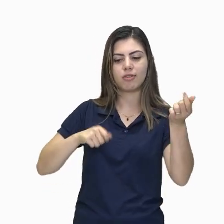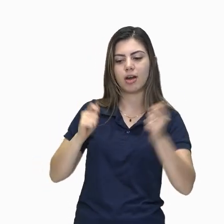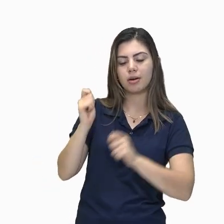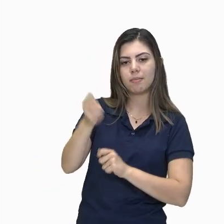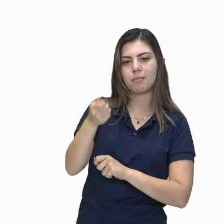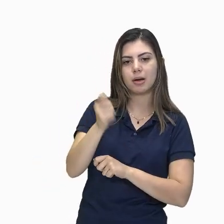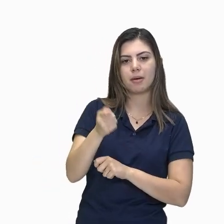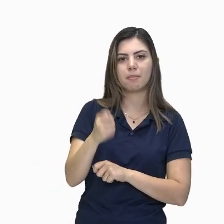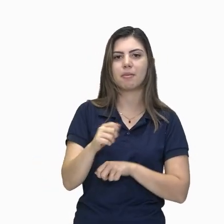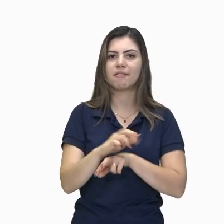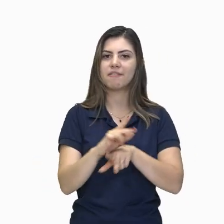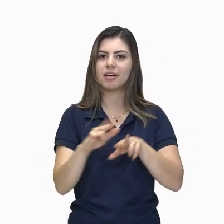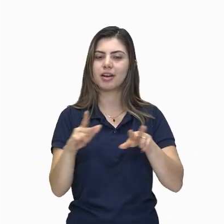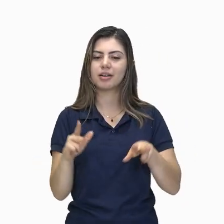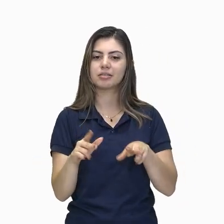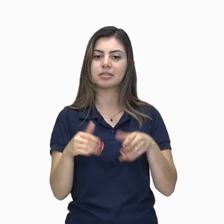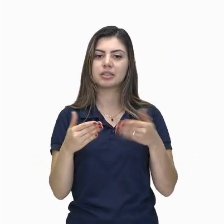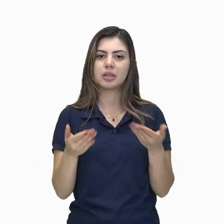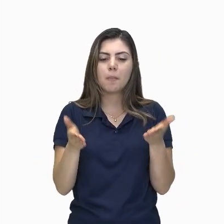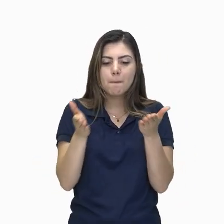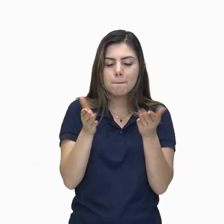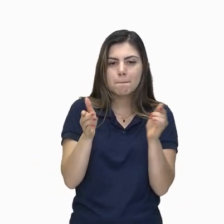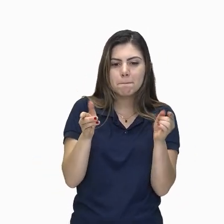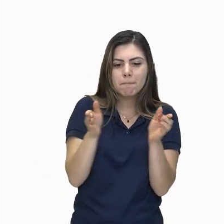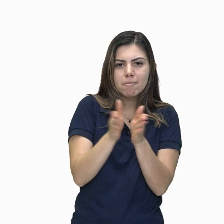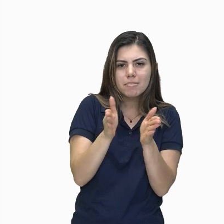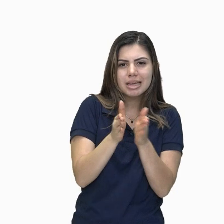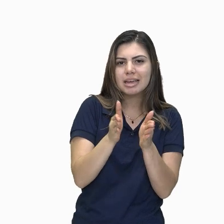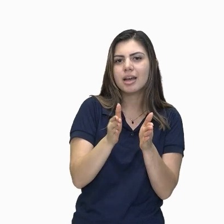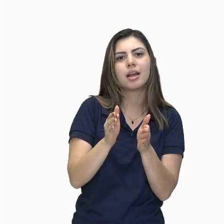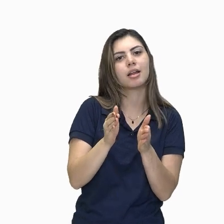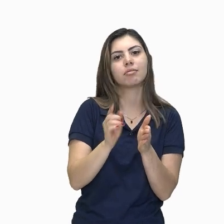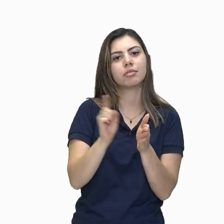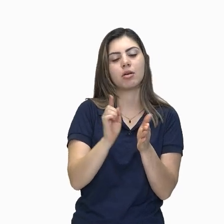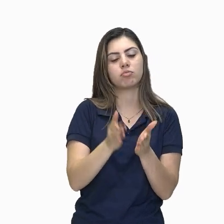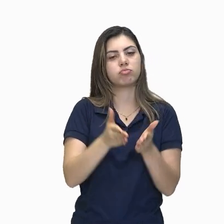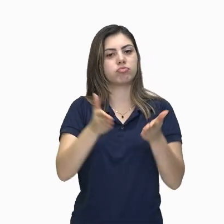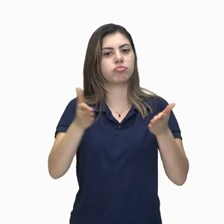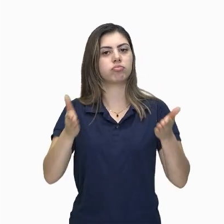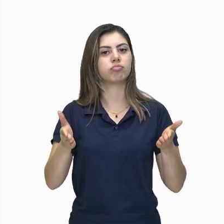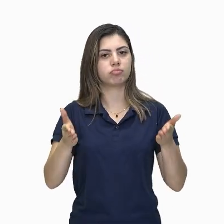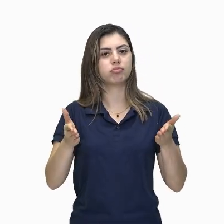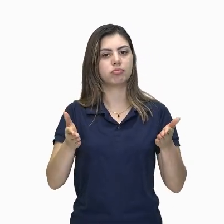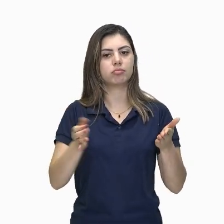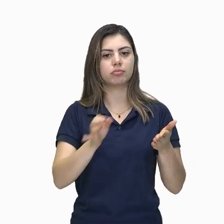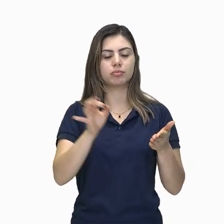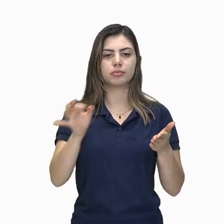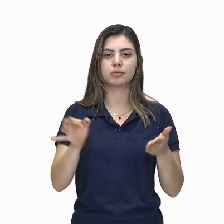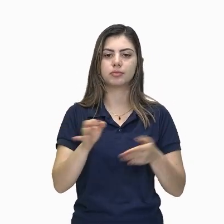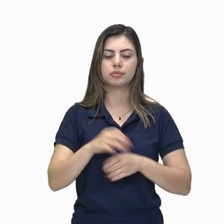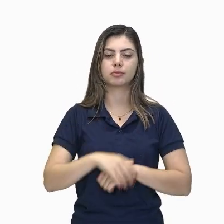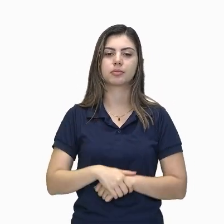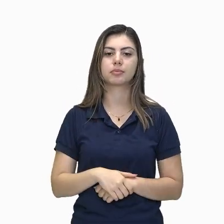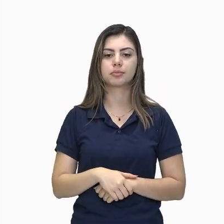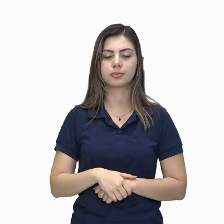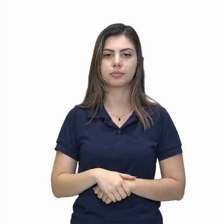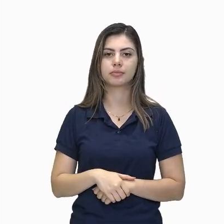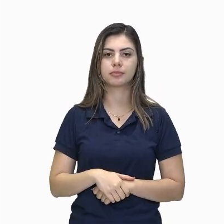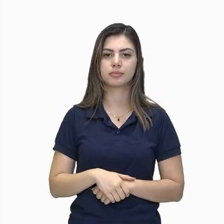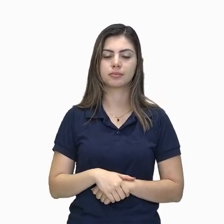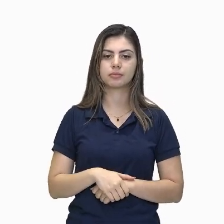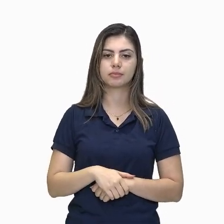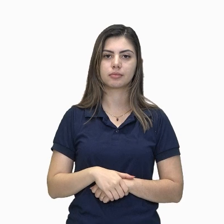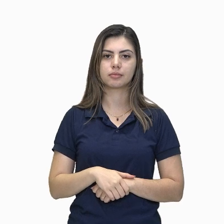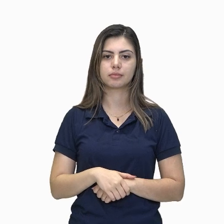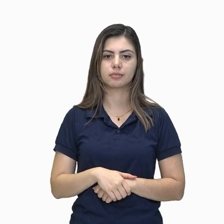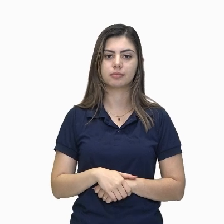frente dele. Então ela não pode ser tão pequena igual as pranchas tradicionais. Mas mesmo assim, gente,